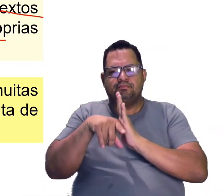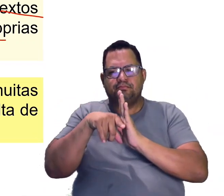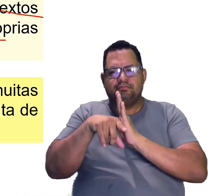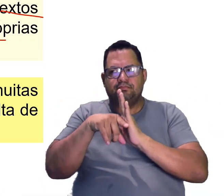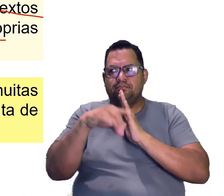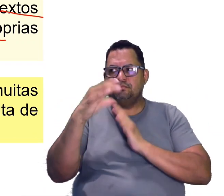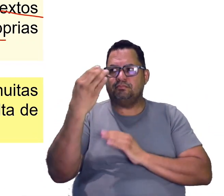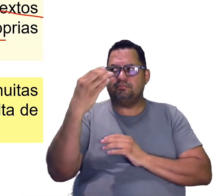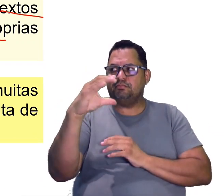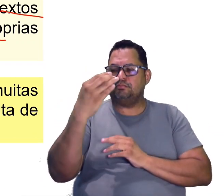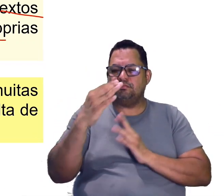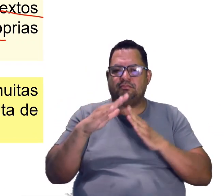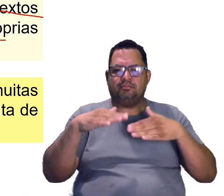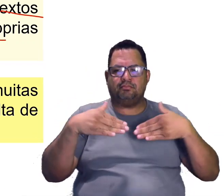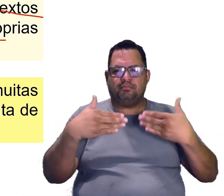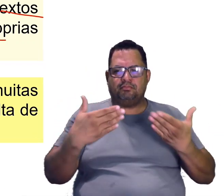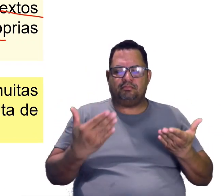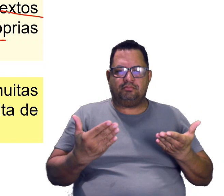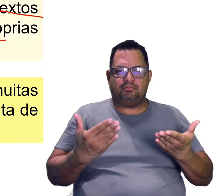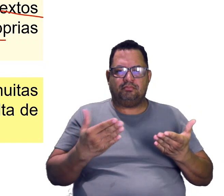iam descobrindo fatos novos,